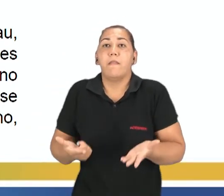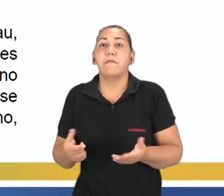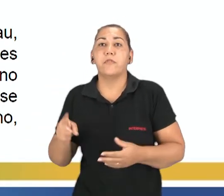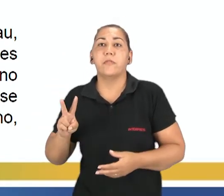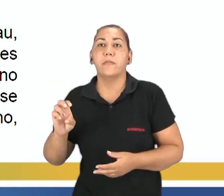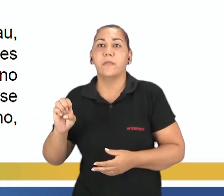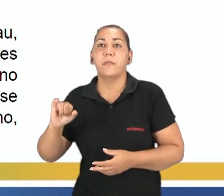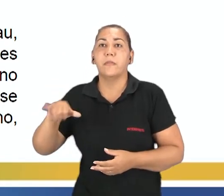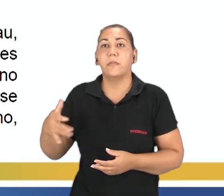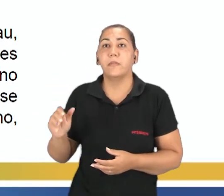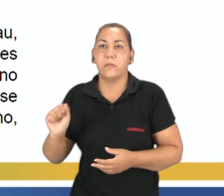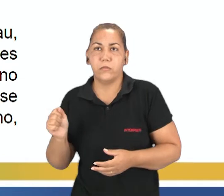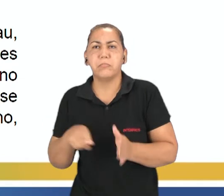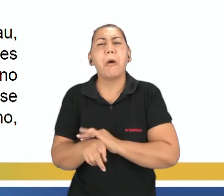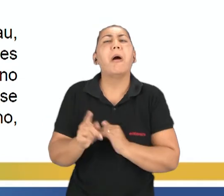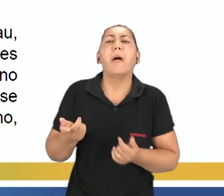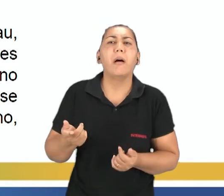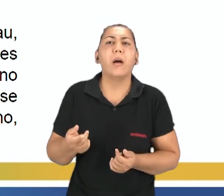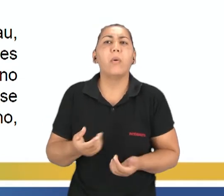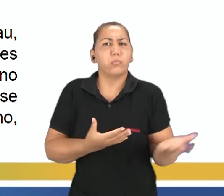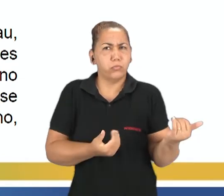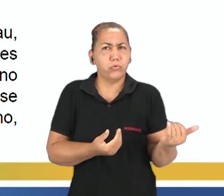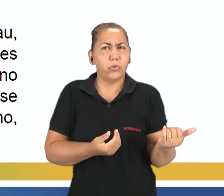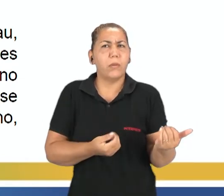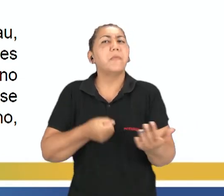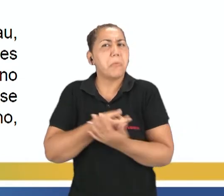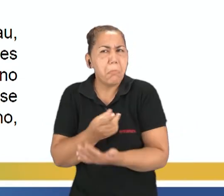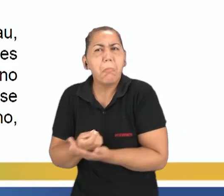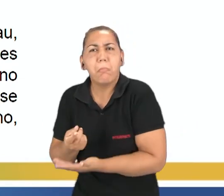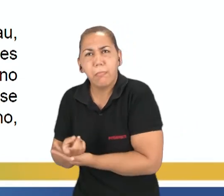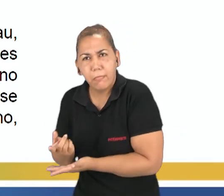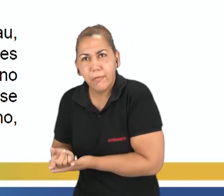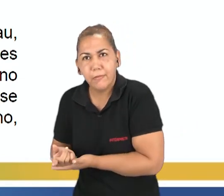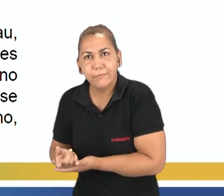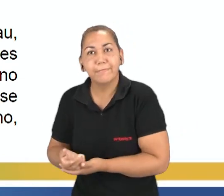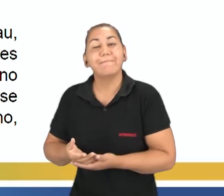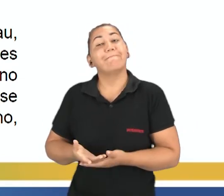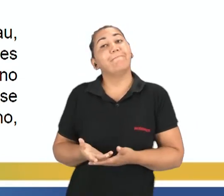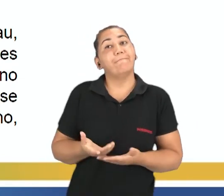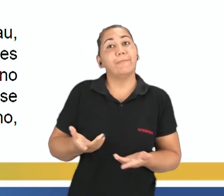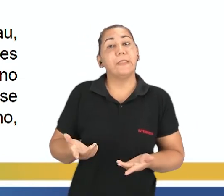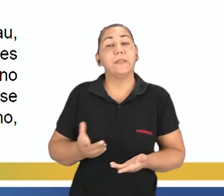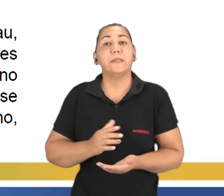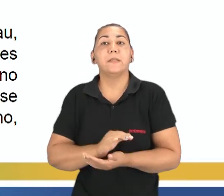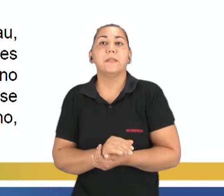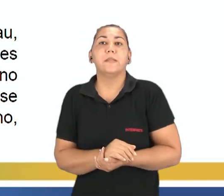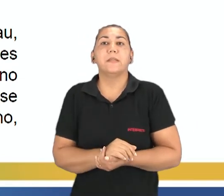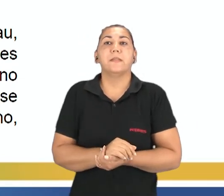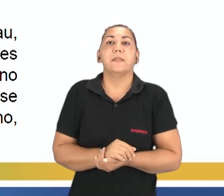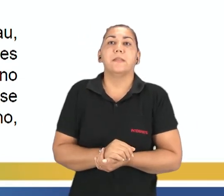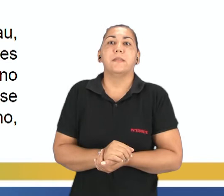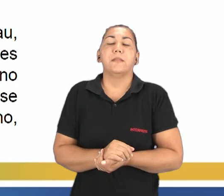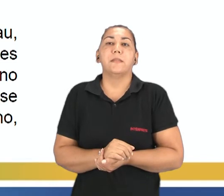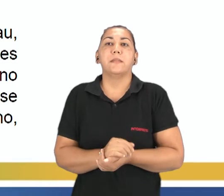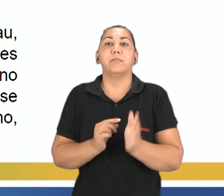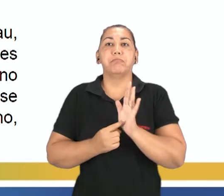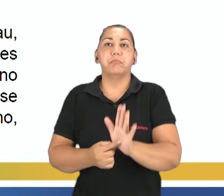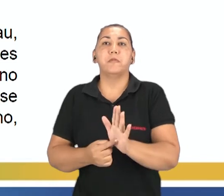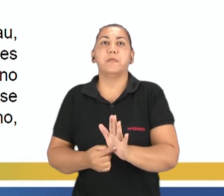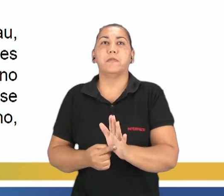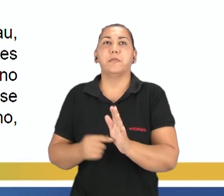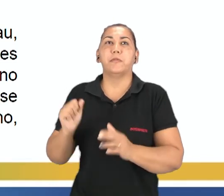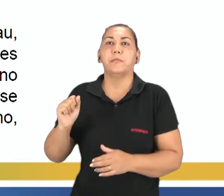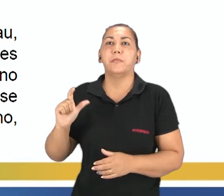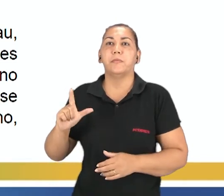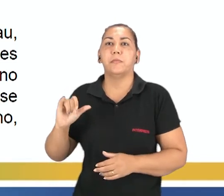é um consumista? Lá vem agora a nossa entrevistada responder, sinalizado pelo nome da mesma. Alyssa